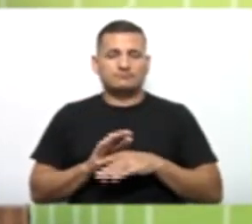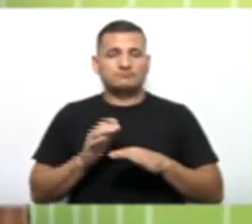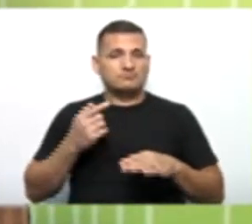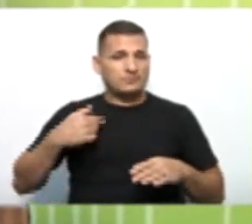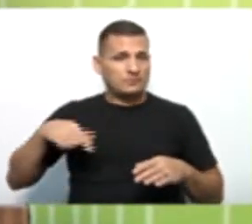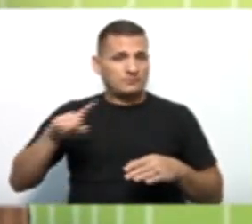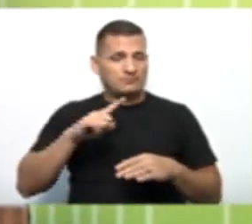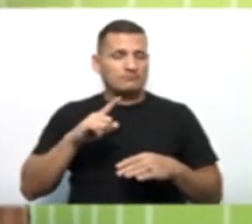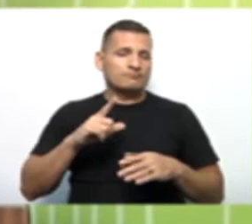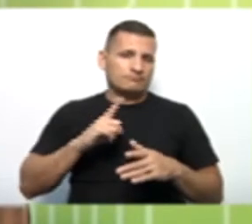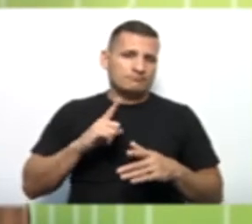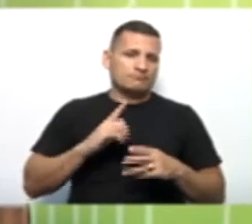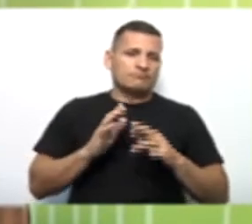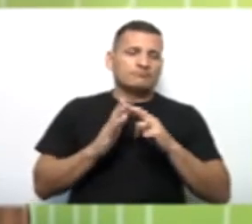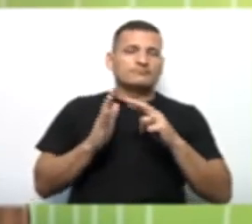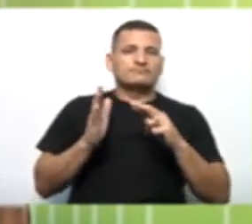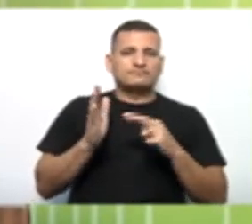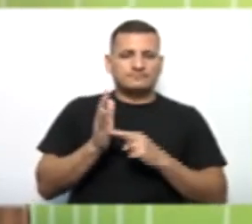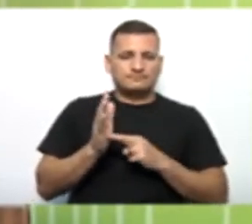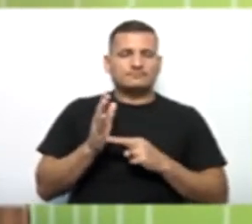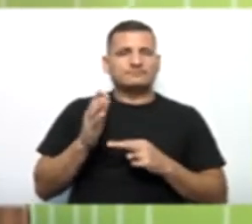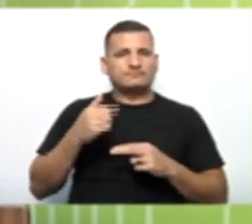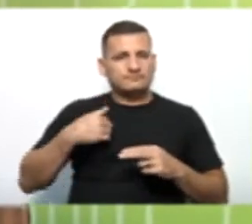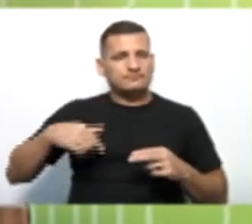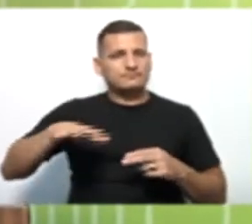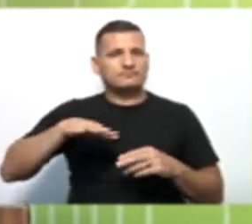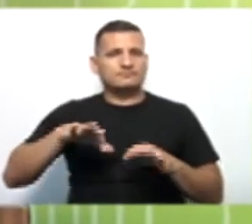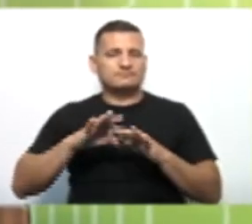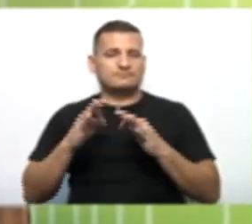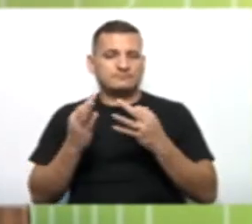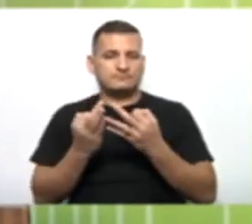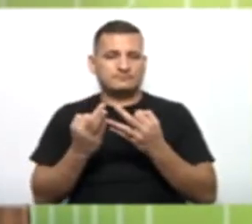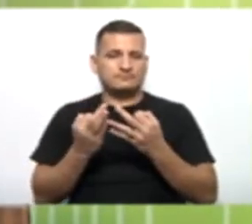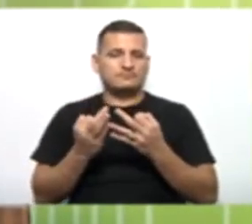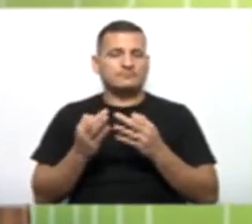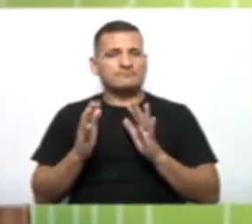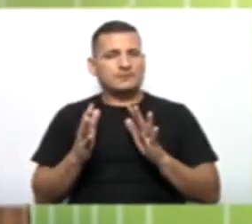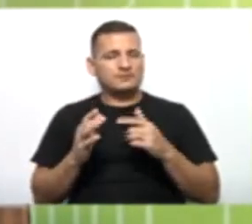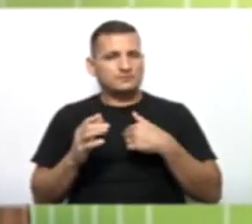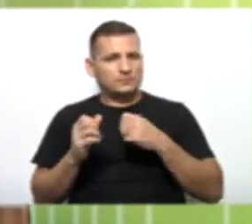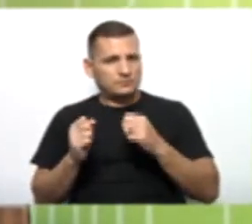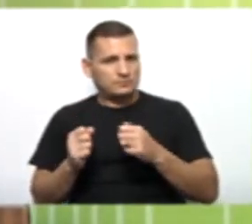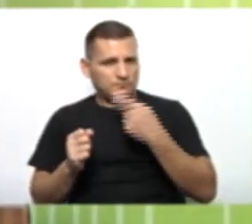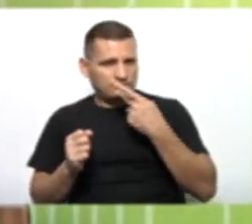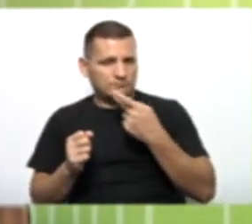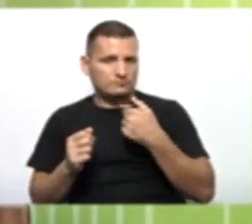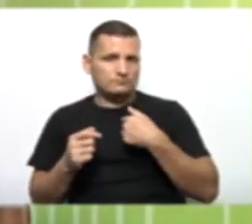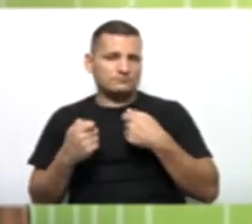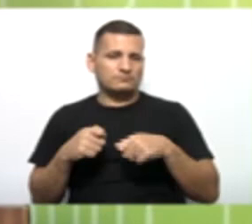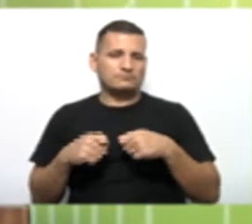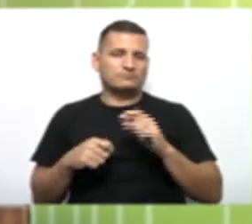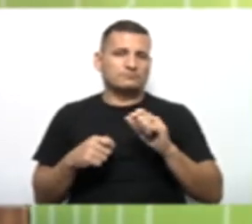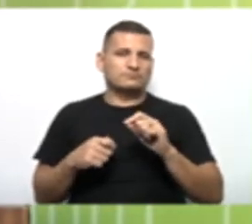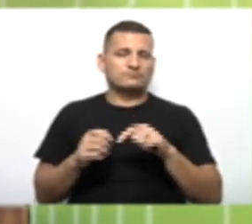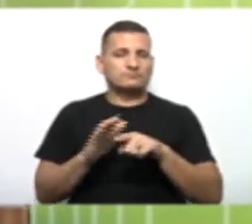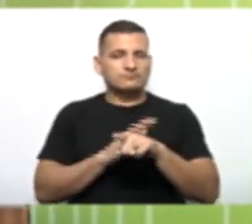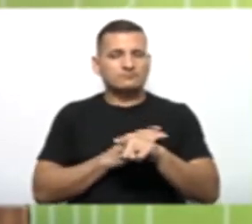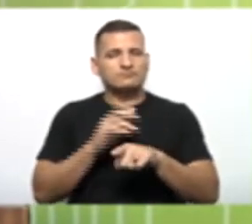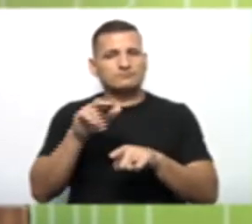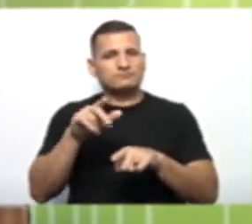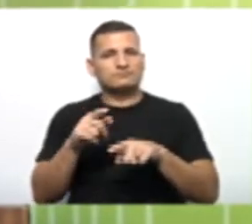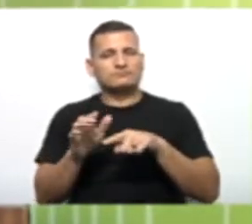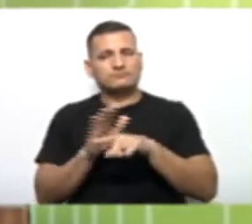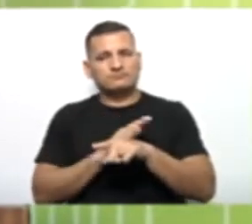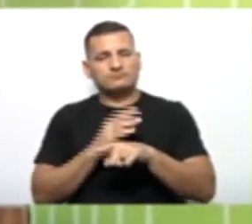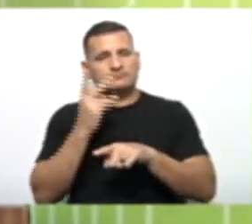estabelecemos regras no nosso ambiente familiar claro quando digo eu posso preciso consultar o meu irmão o meu